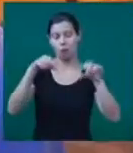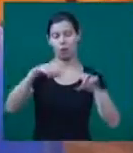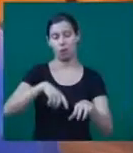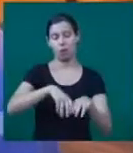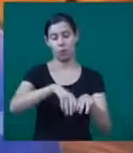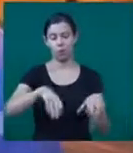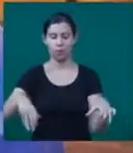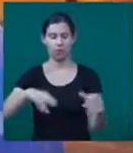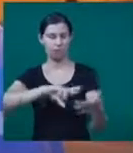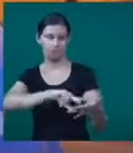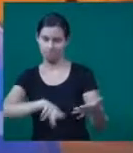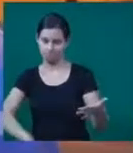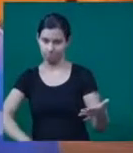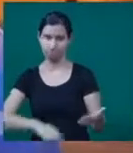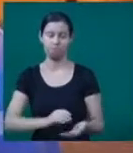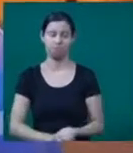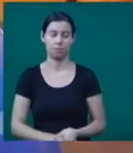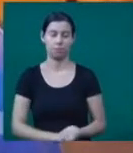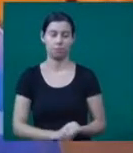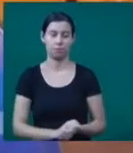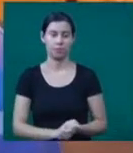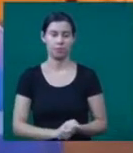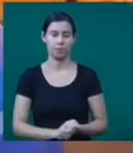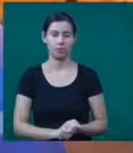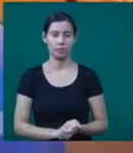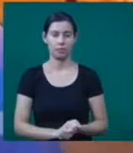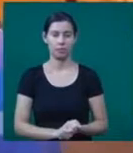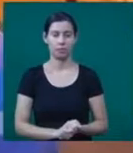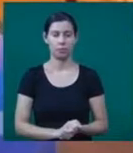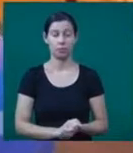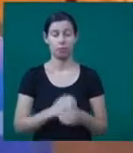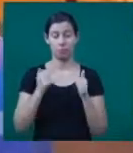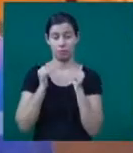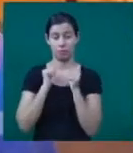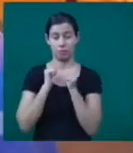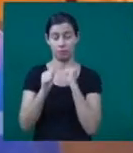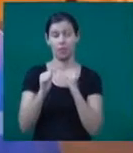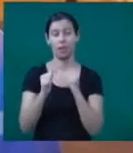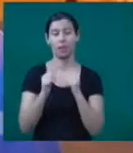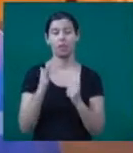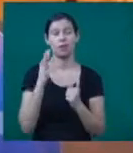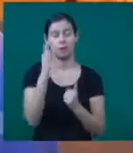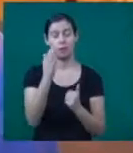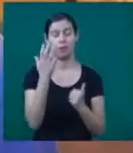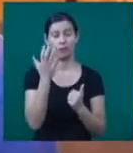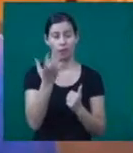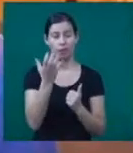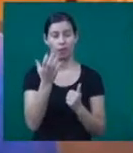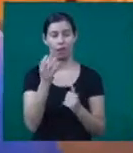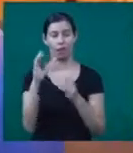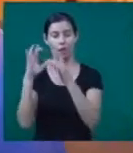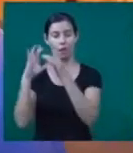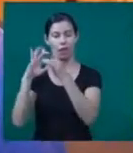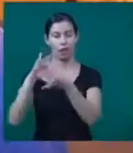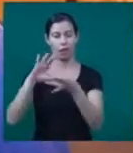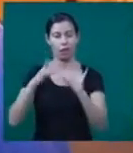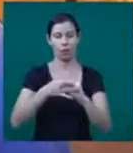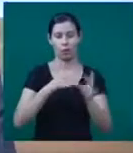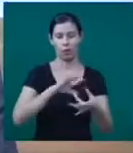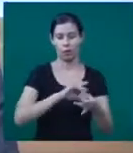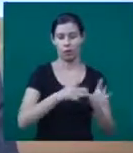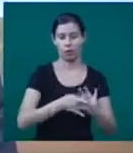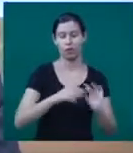sonho de todo ginasta, assim, em geral todos os atletas, é chegar nas Olimpíadas e eu creio que com bastante esforço e treino eu chego